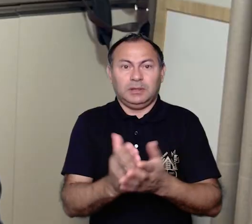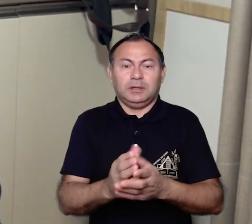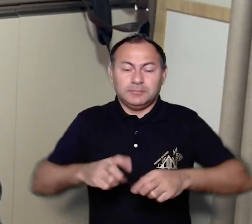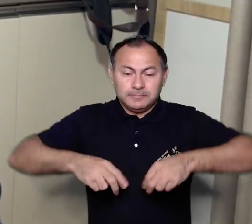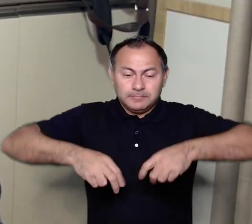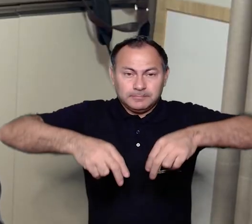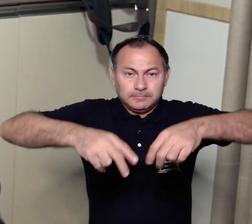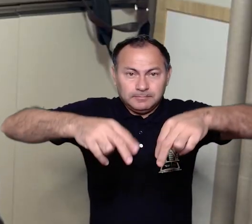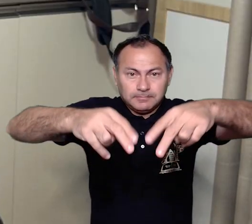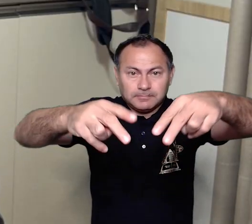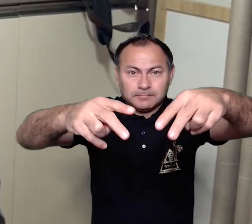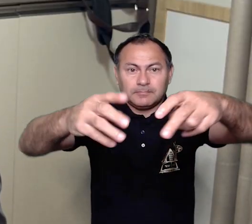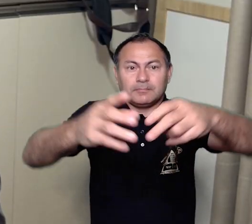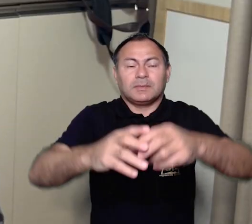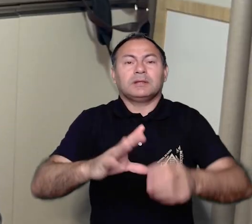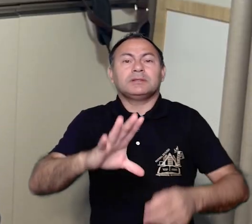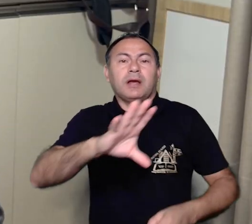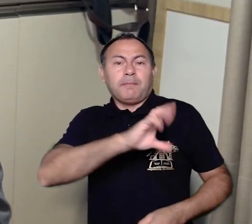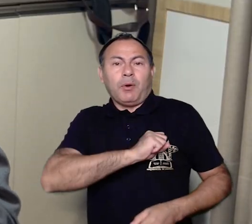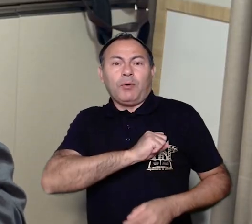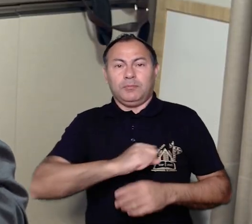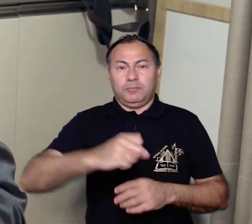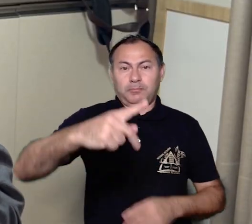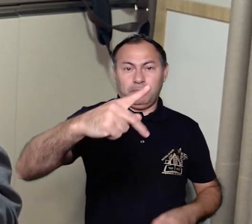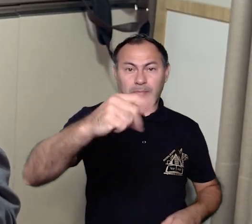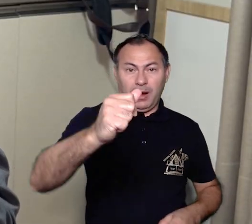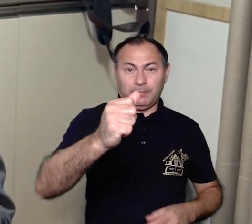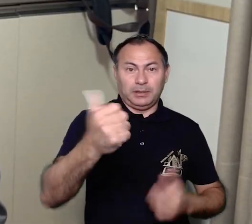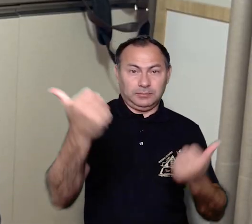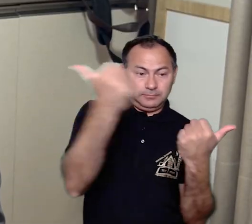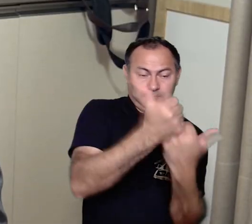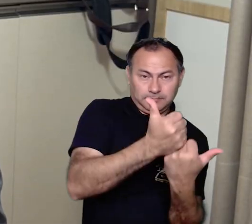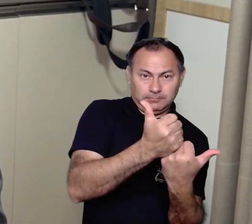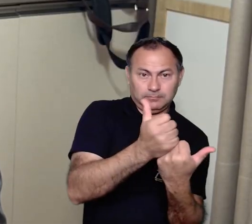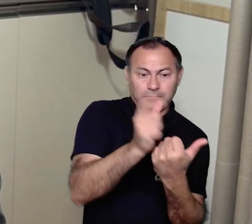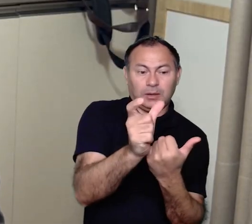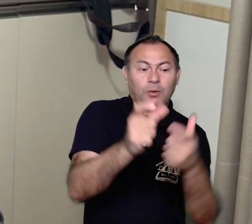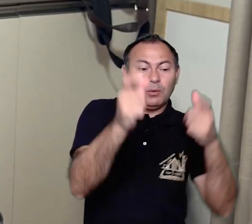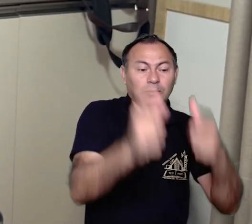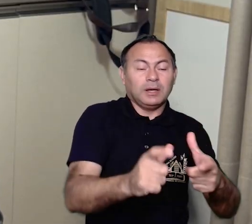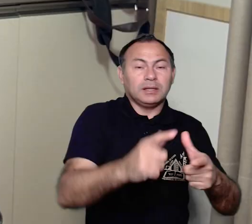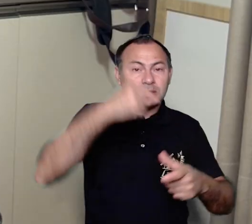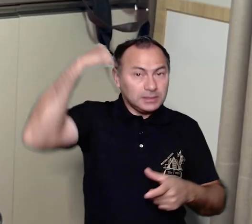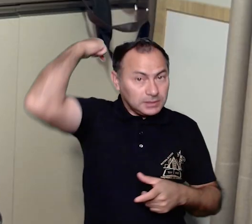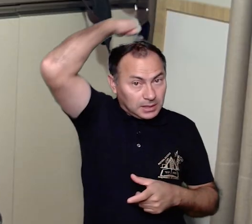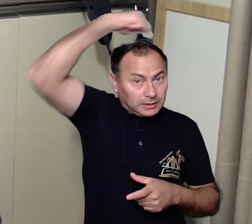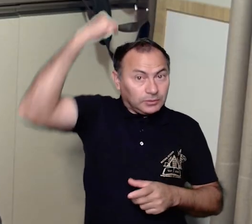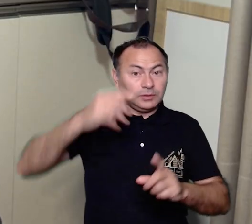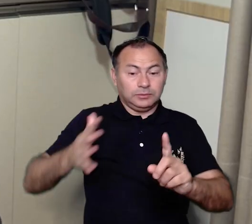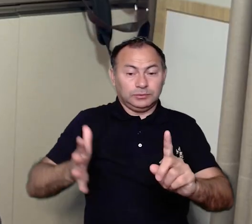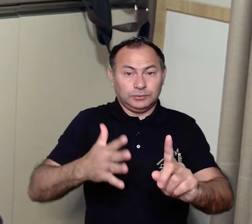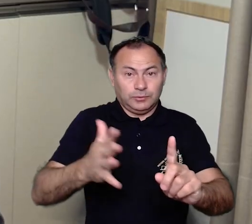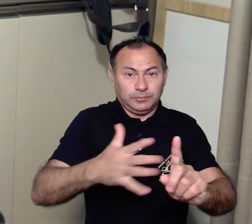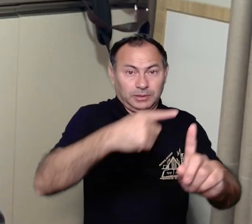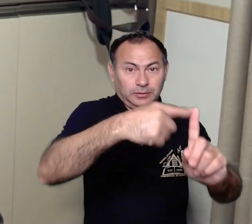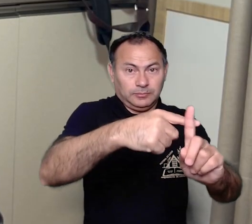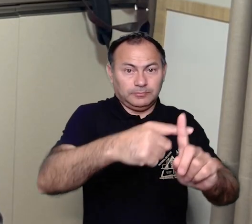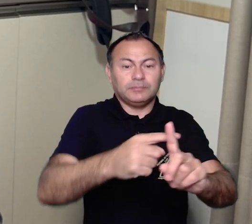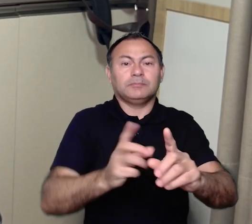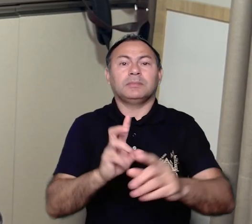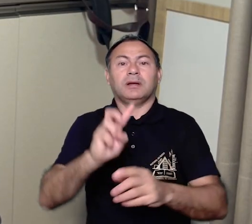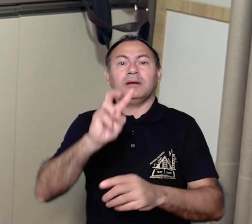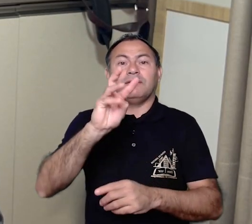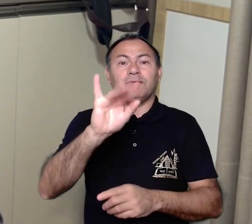uma peregrinação piedosa. O Papa substitui a um lugar sagrado do jubileu,